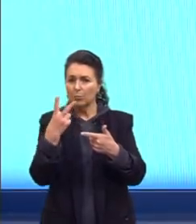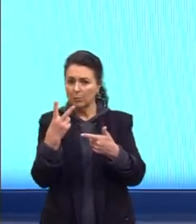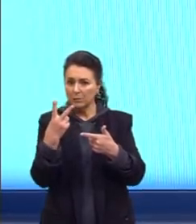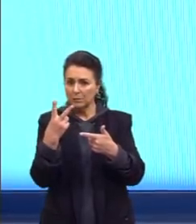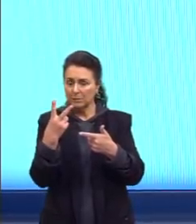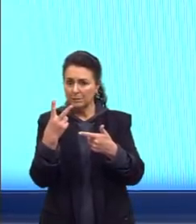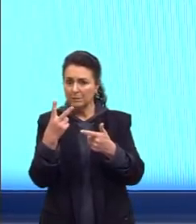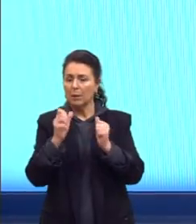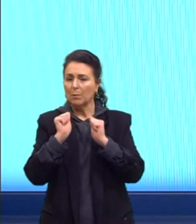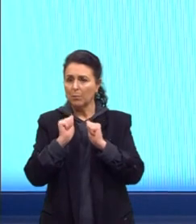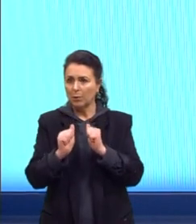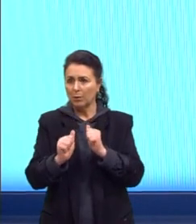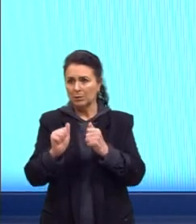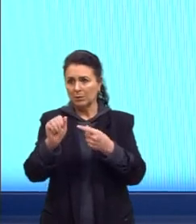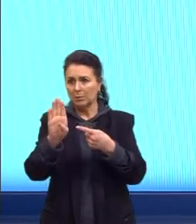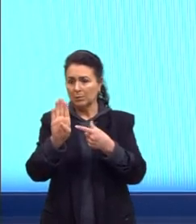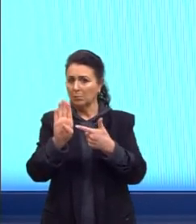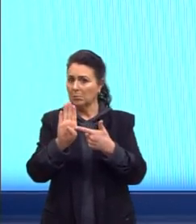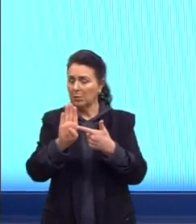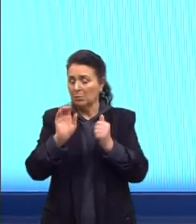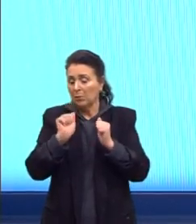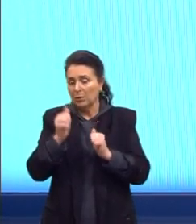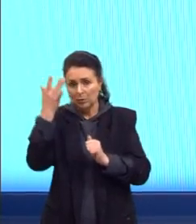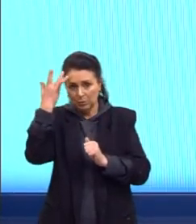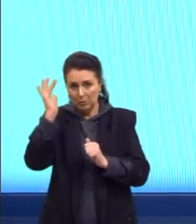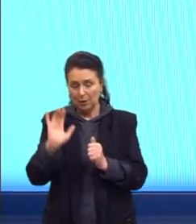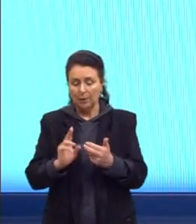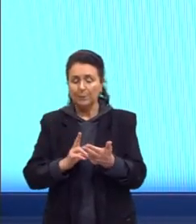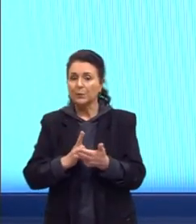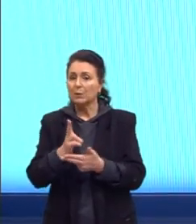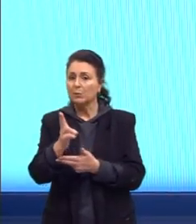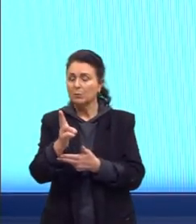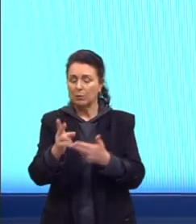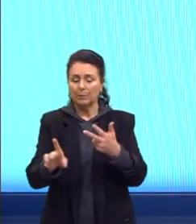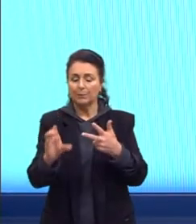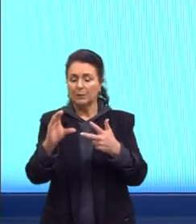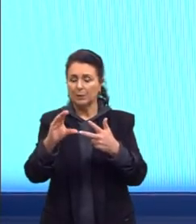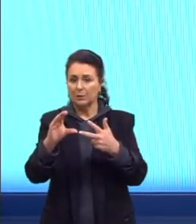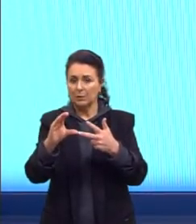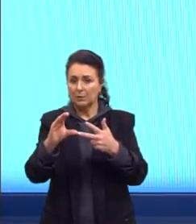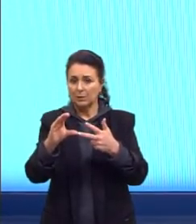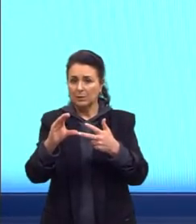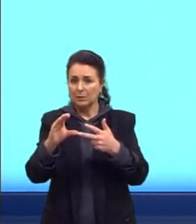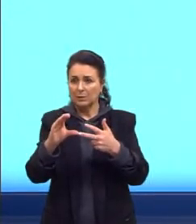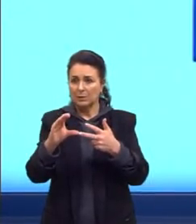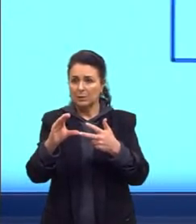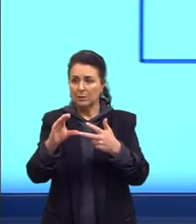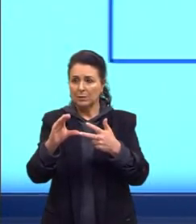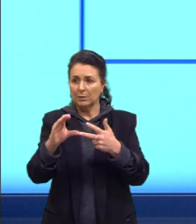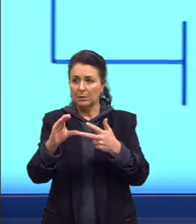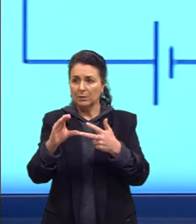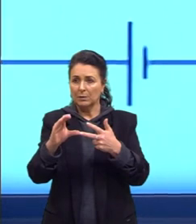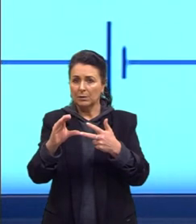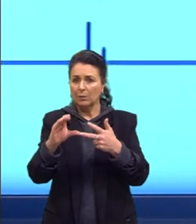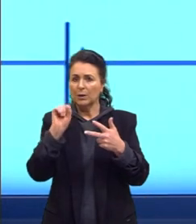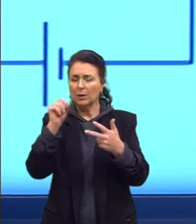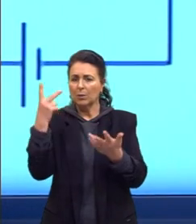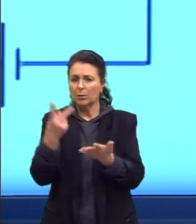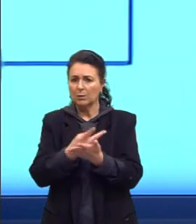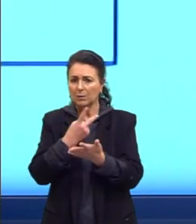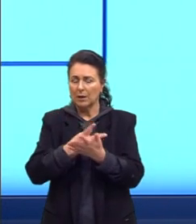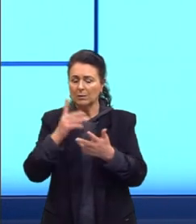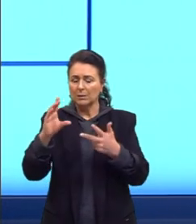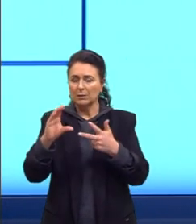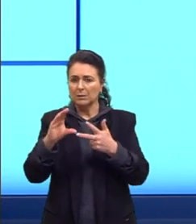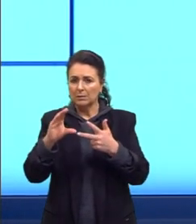Então tá pode ser essa aqui é a princípio né continuando então na letra c o que que acontece